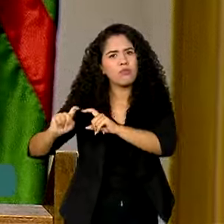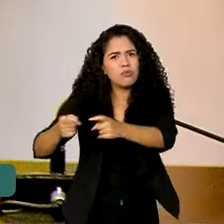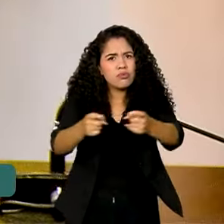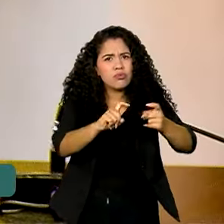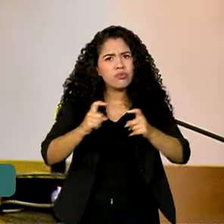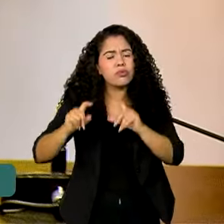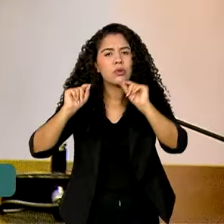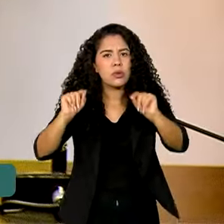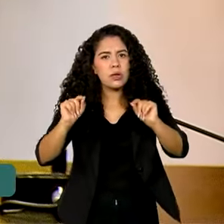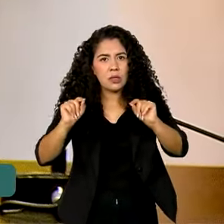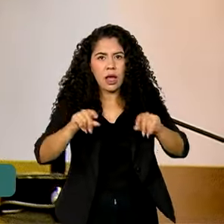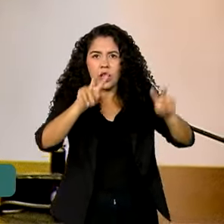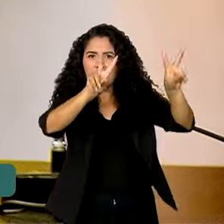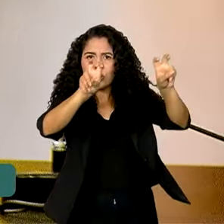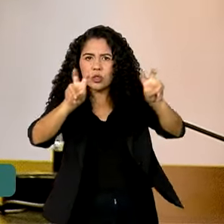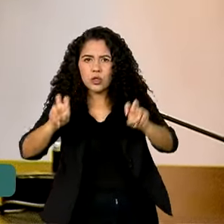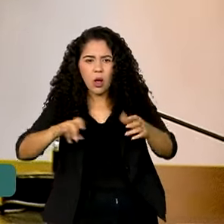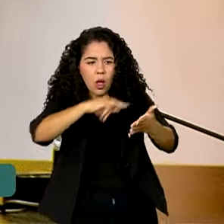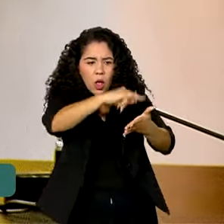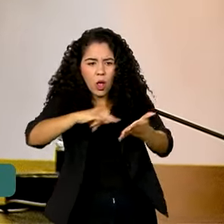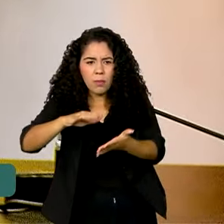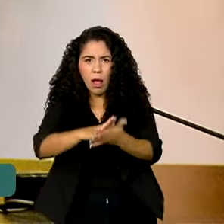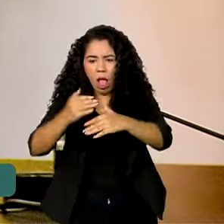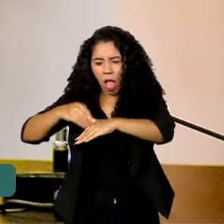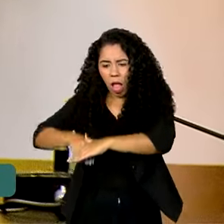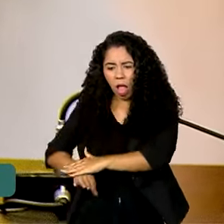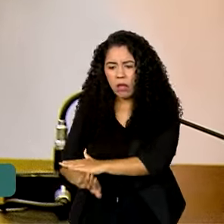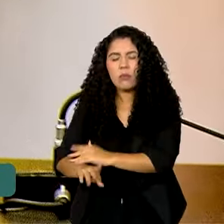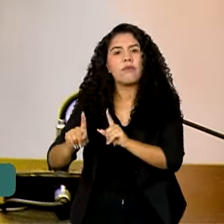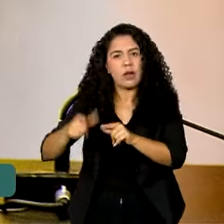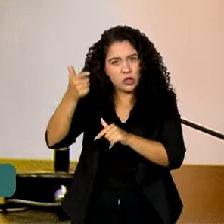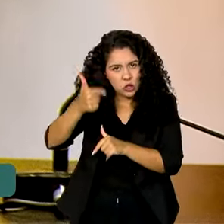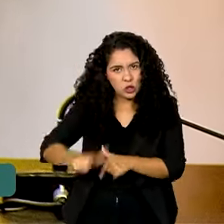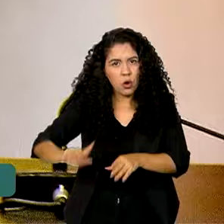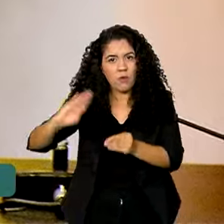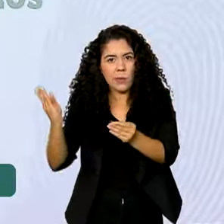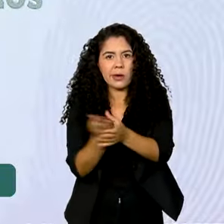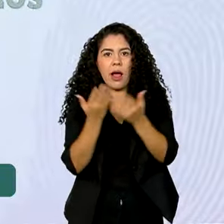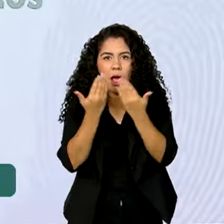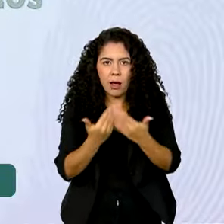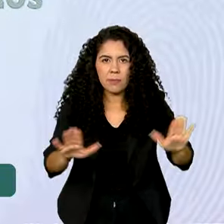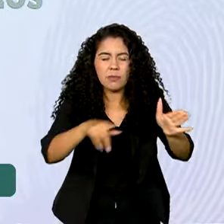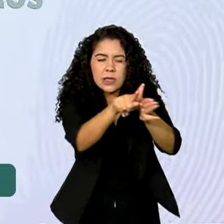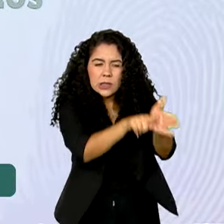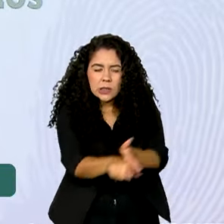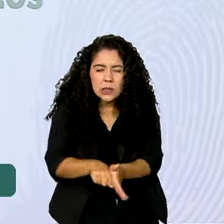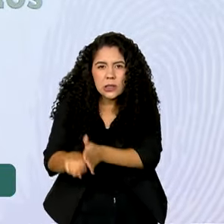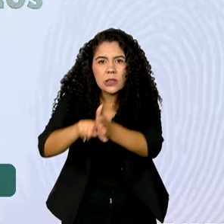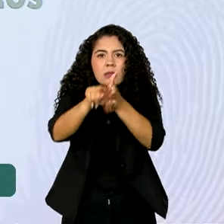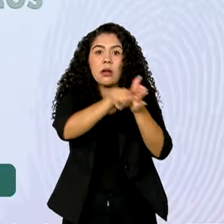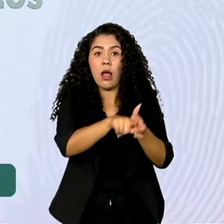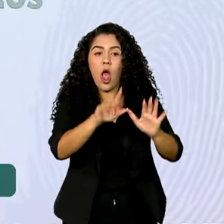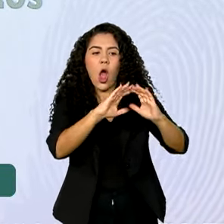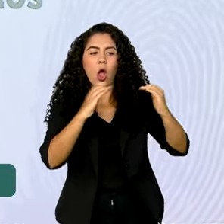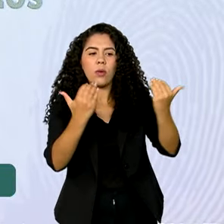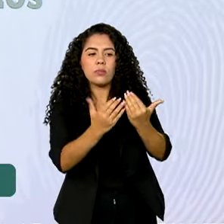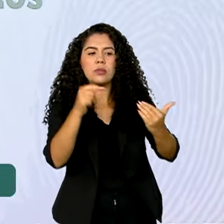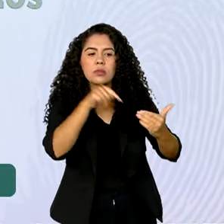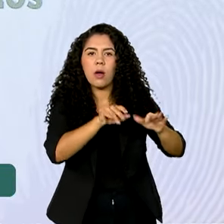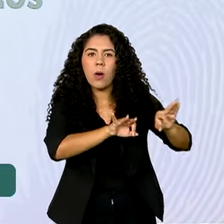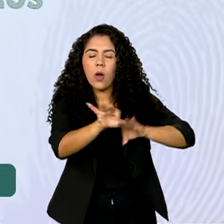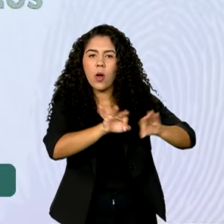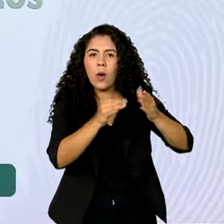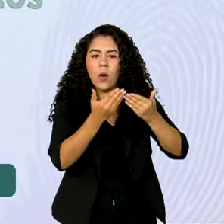casos engavetados serão reabertos. E para facilitar as investigações, a comissão abriu um espaço